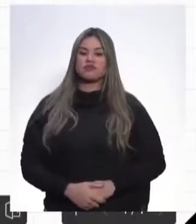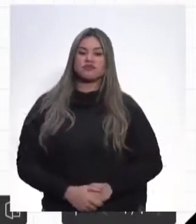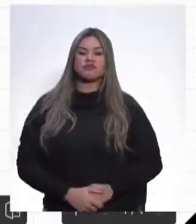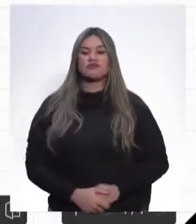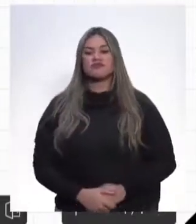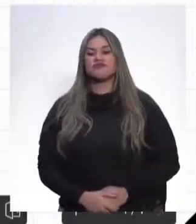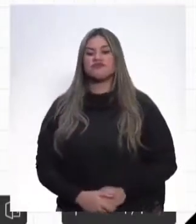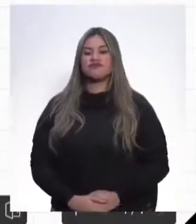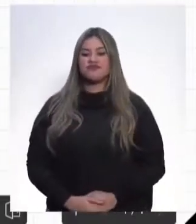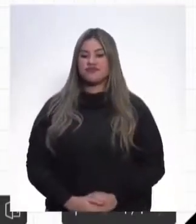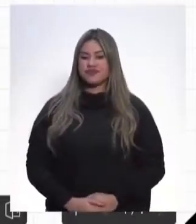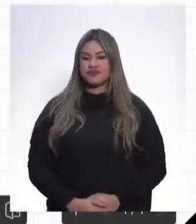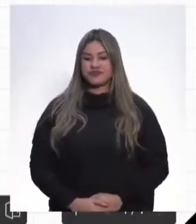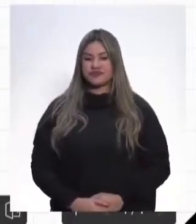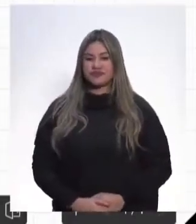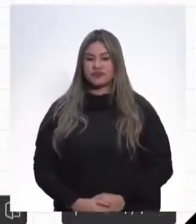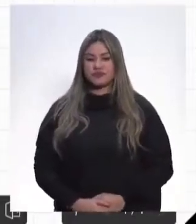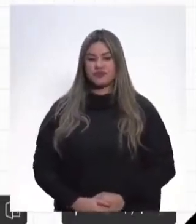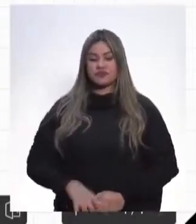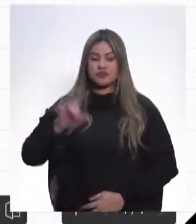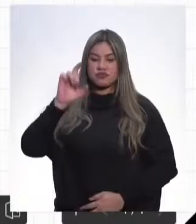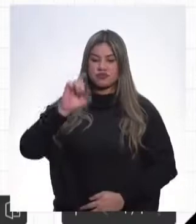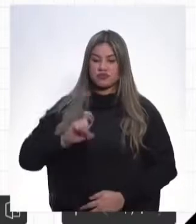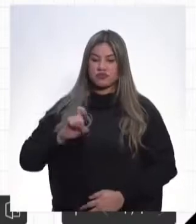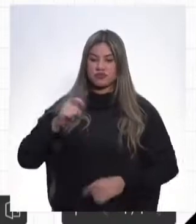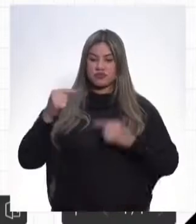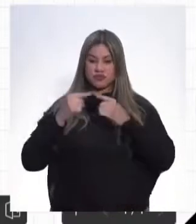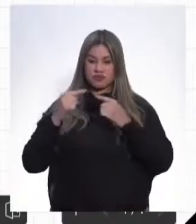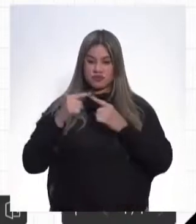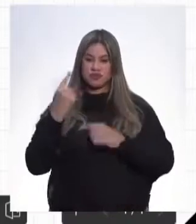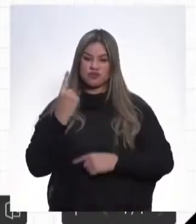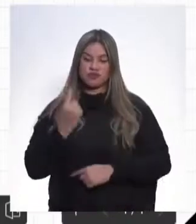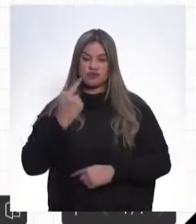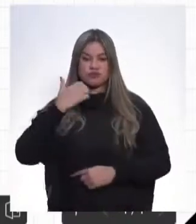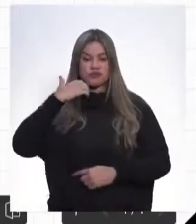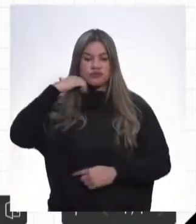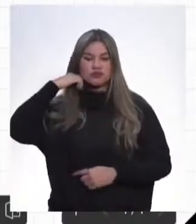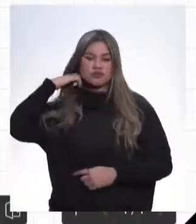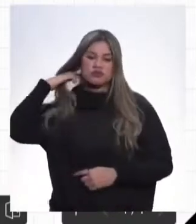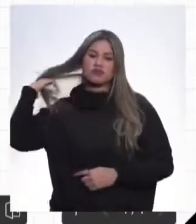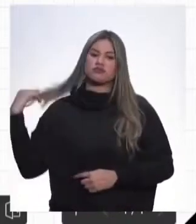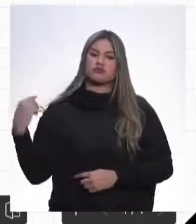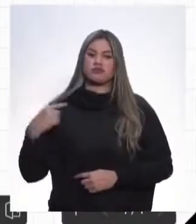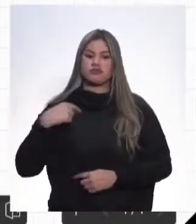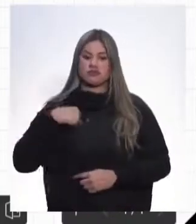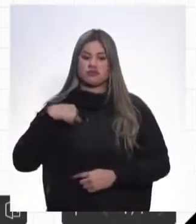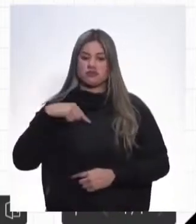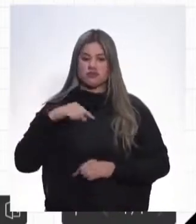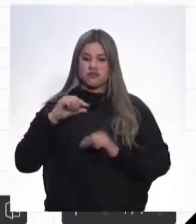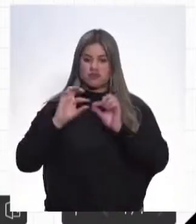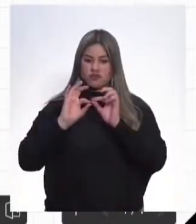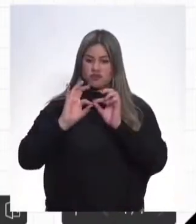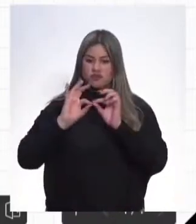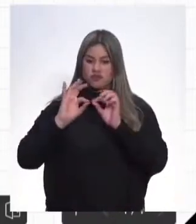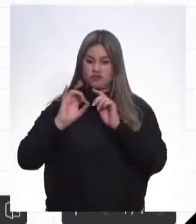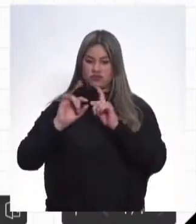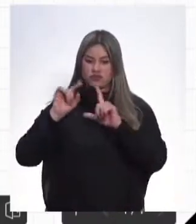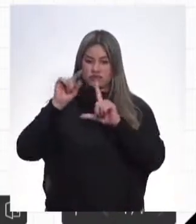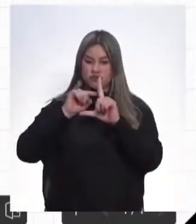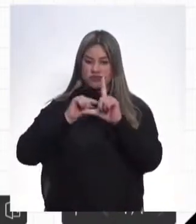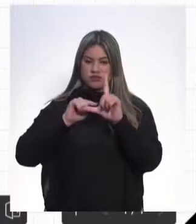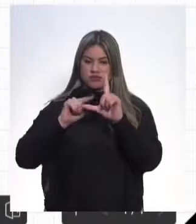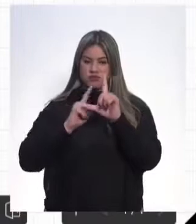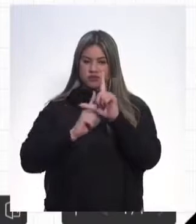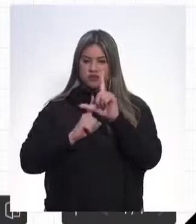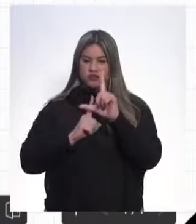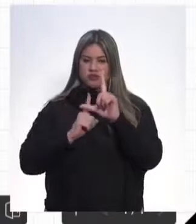ordenado. X é 1. Então, eu vou andar, a partir de onde estou, que é a origem, uma casa